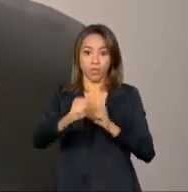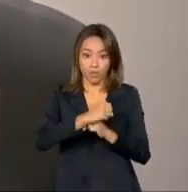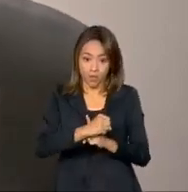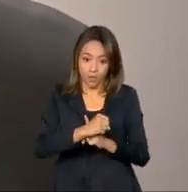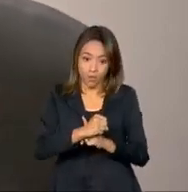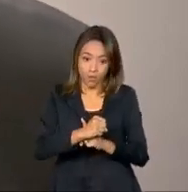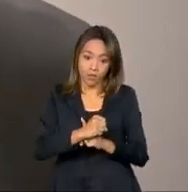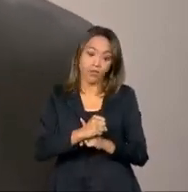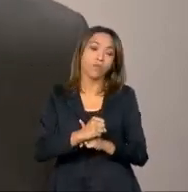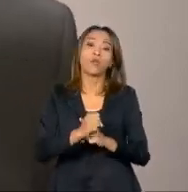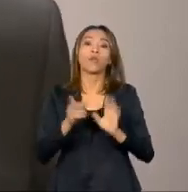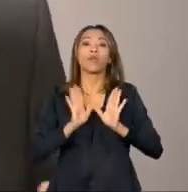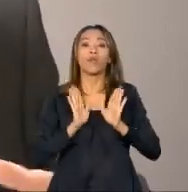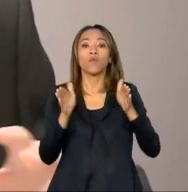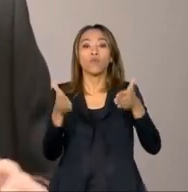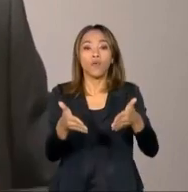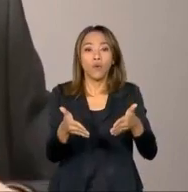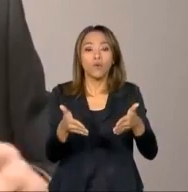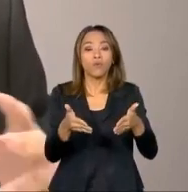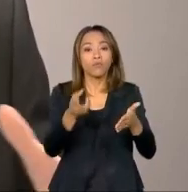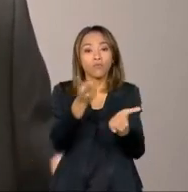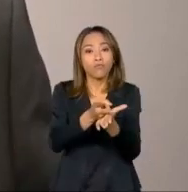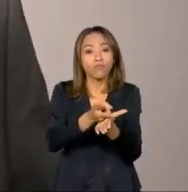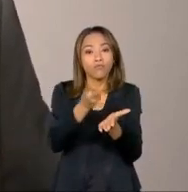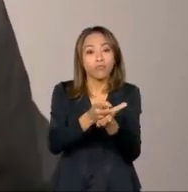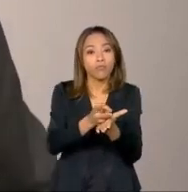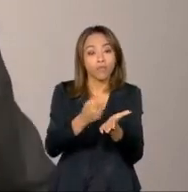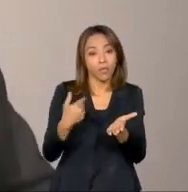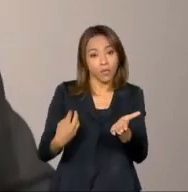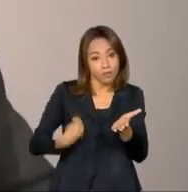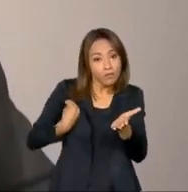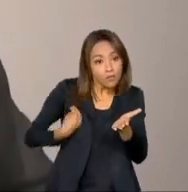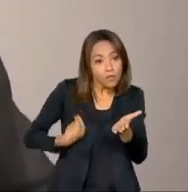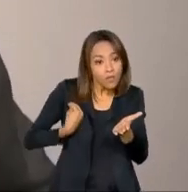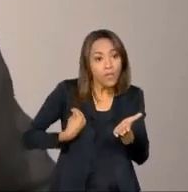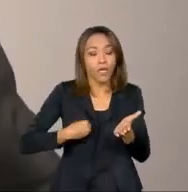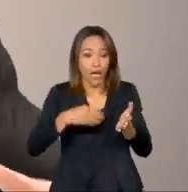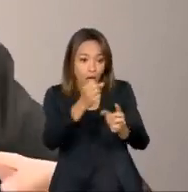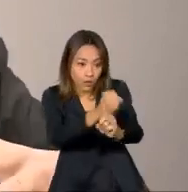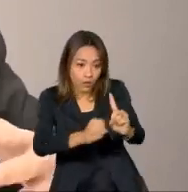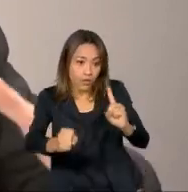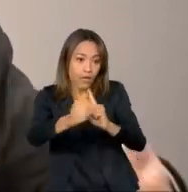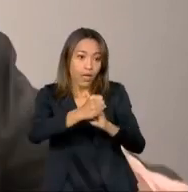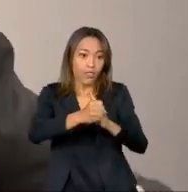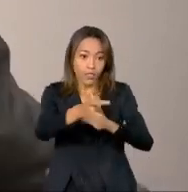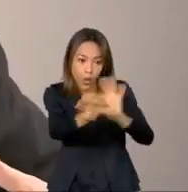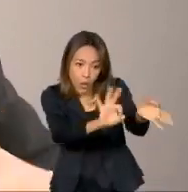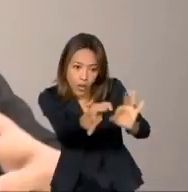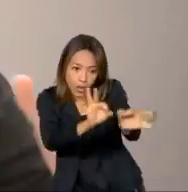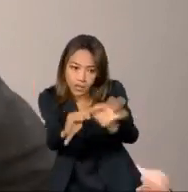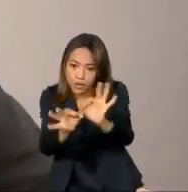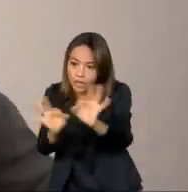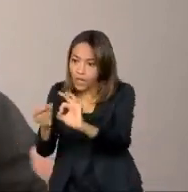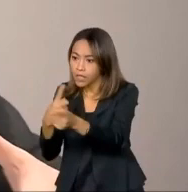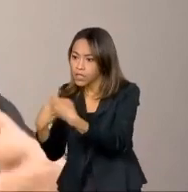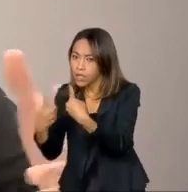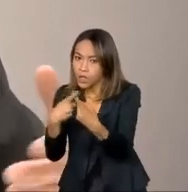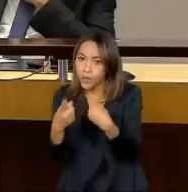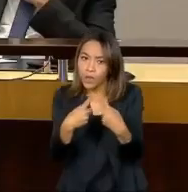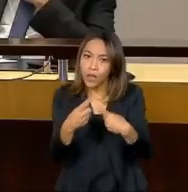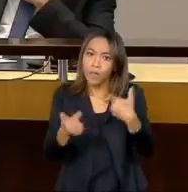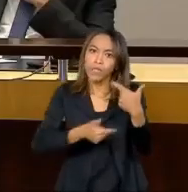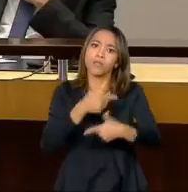fórum permanente. Quanto mais a gente tiver sociedade civil organizada e dialogar, trabalhar